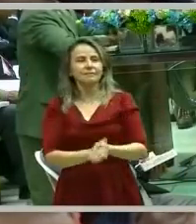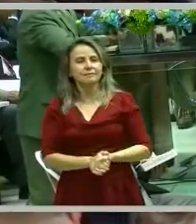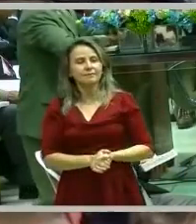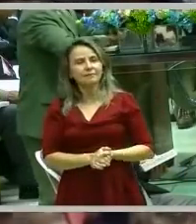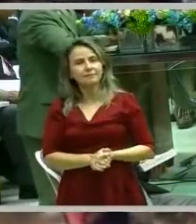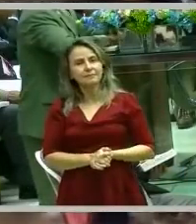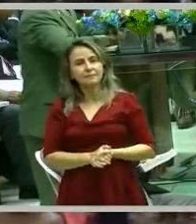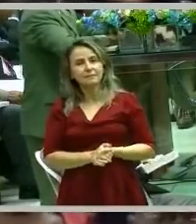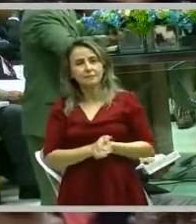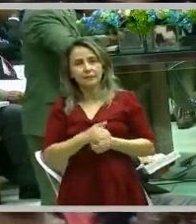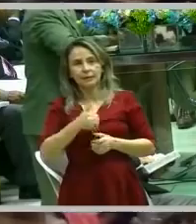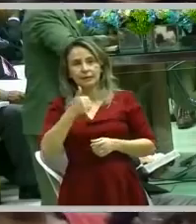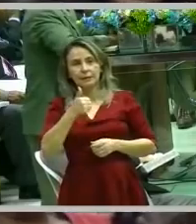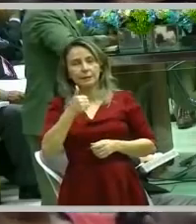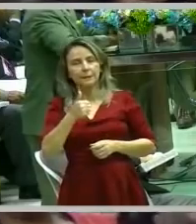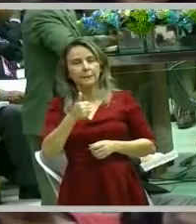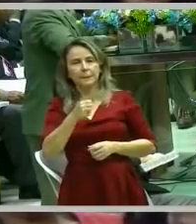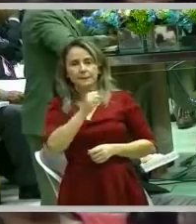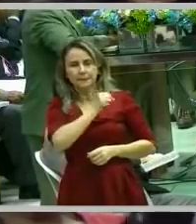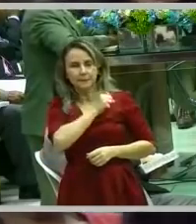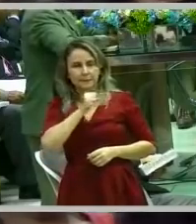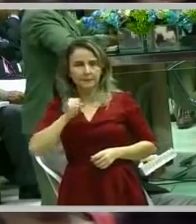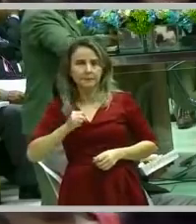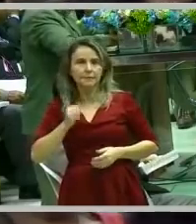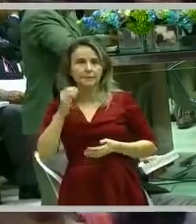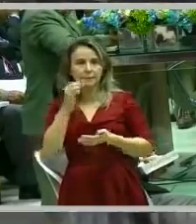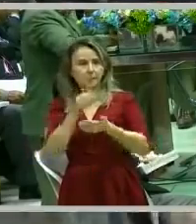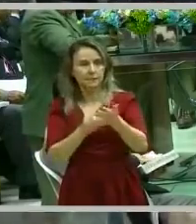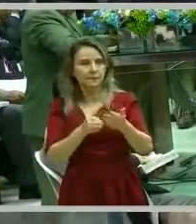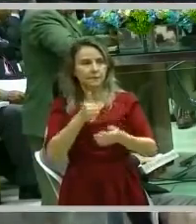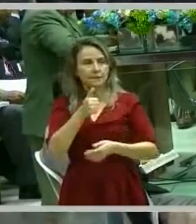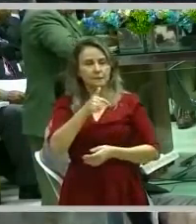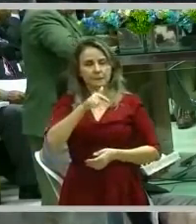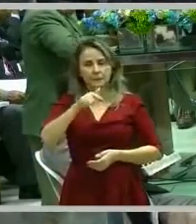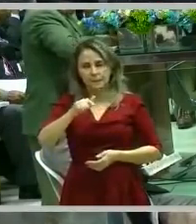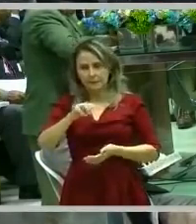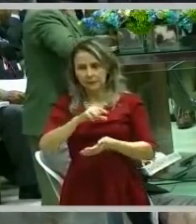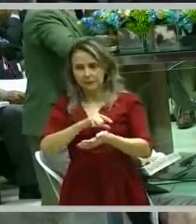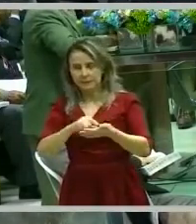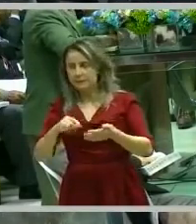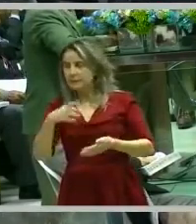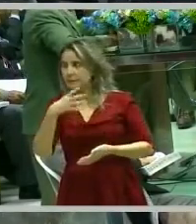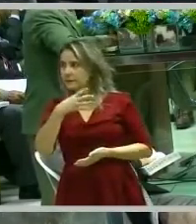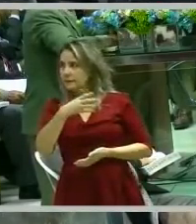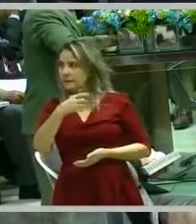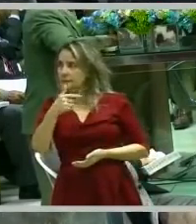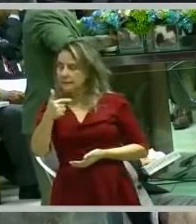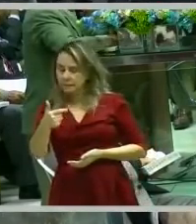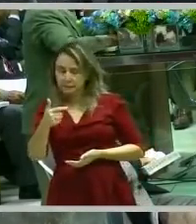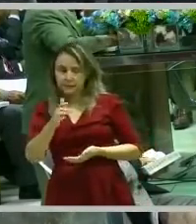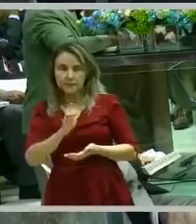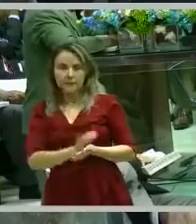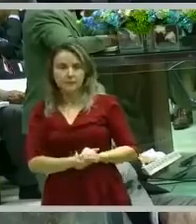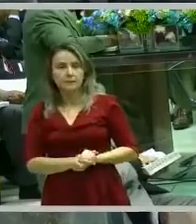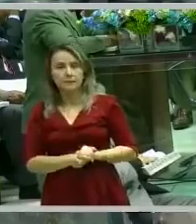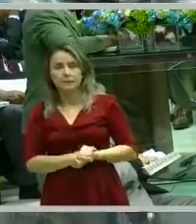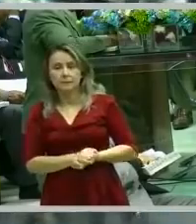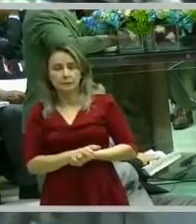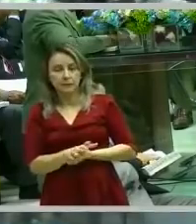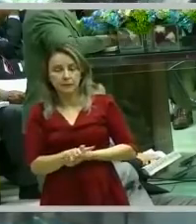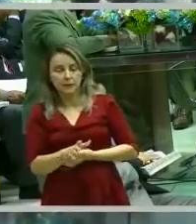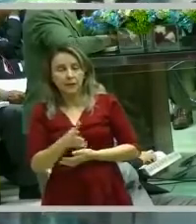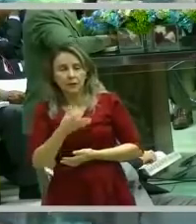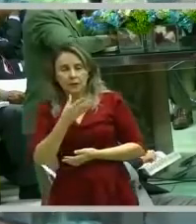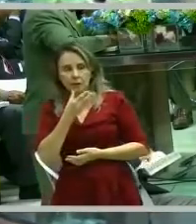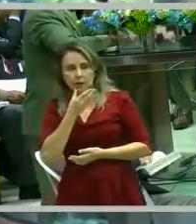Ou melhor, 1 Samuel 17... e 42, glória a Deus, 17:42. E olhando o filisteu